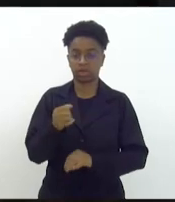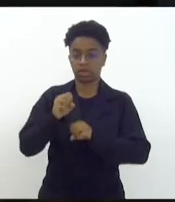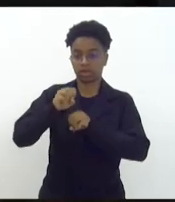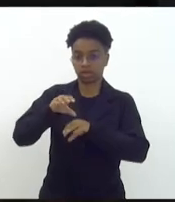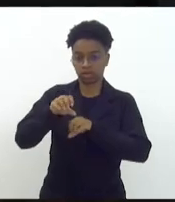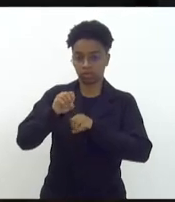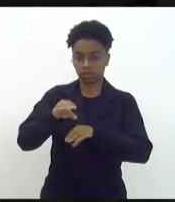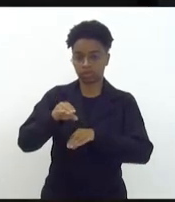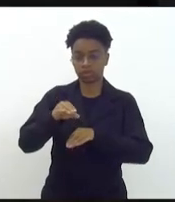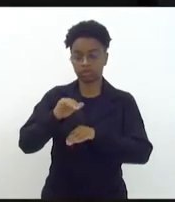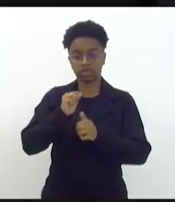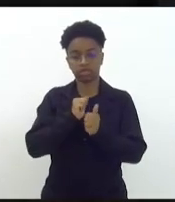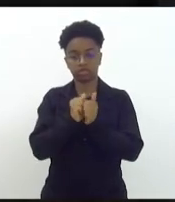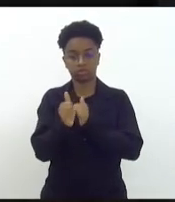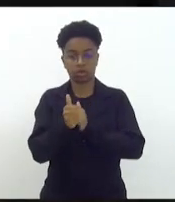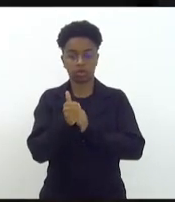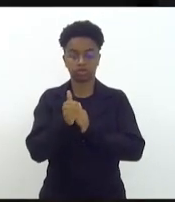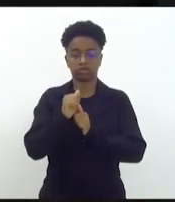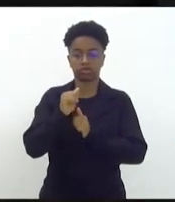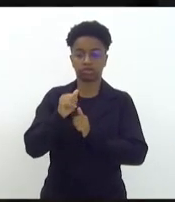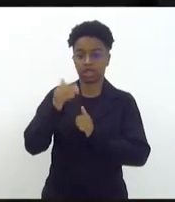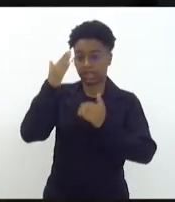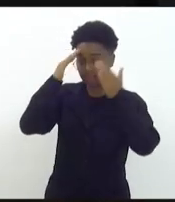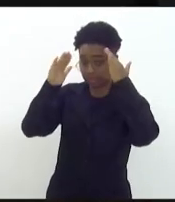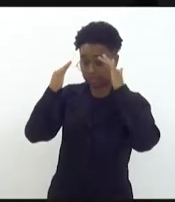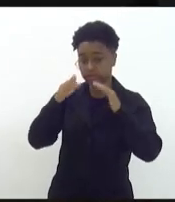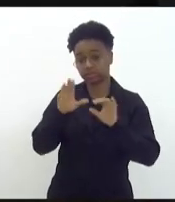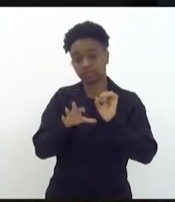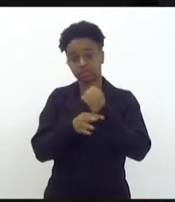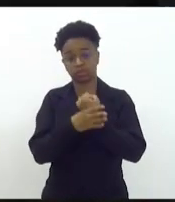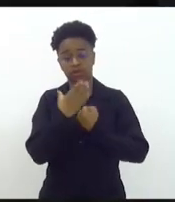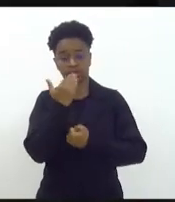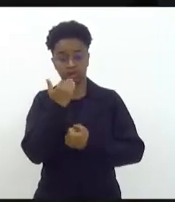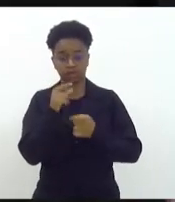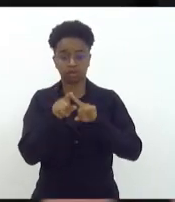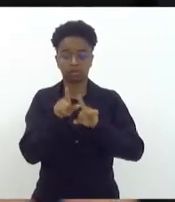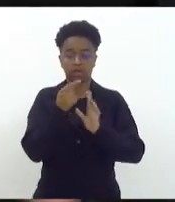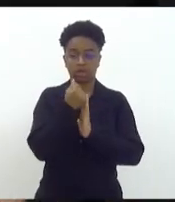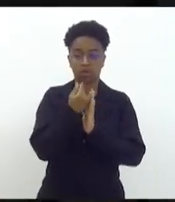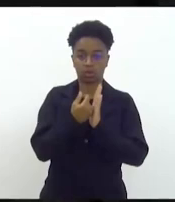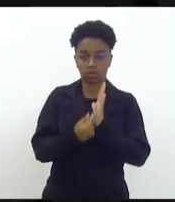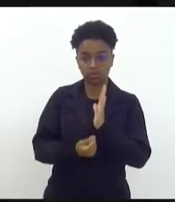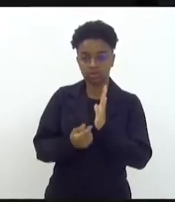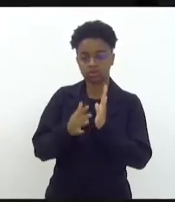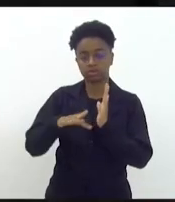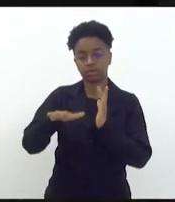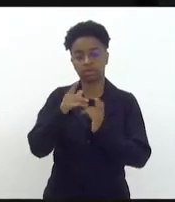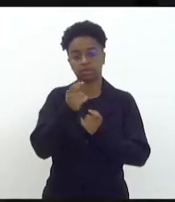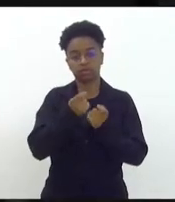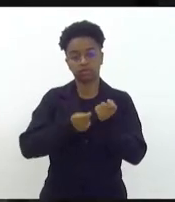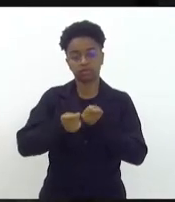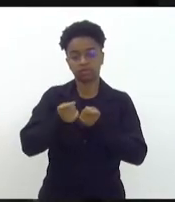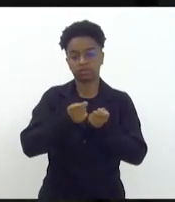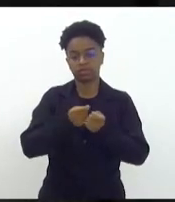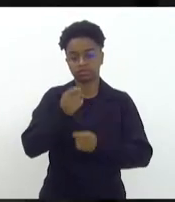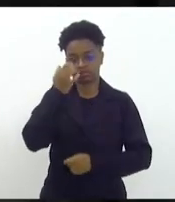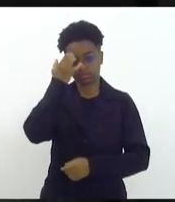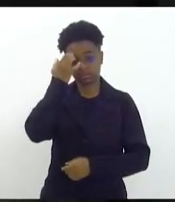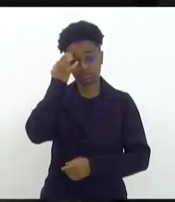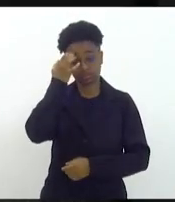Educação de esporte e lazer de segurança alimentar e de orçamento Finanças fiscalização financeira e